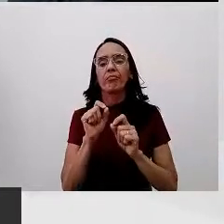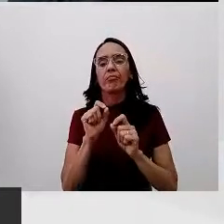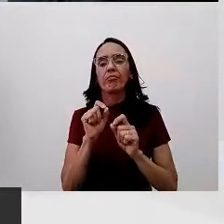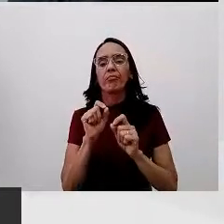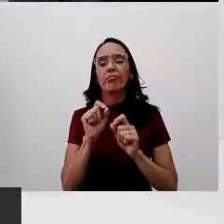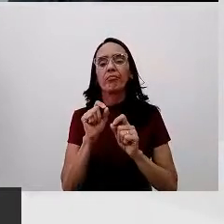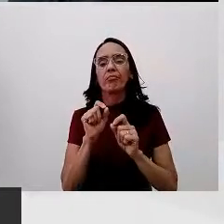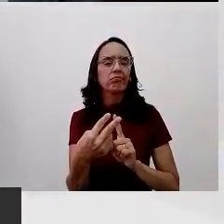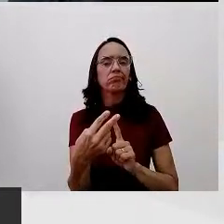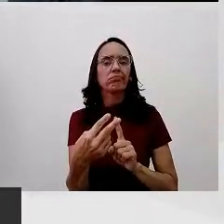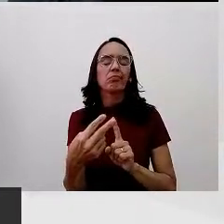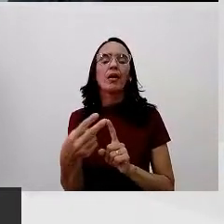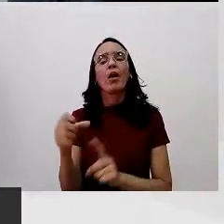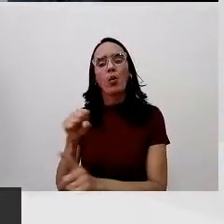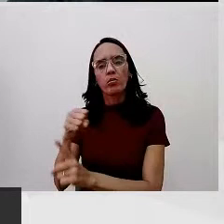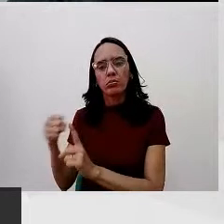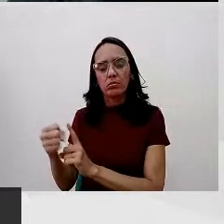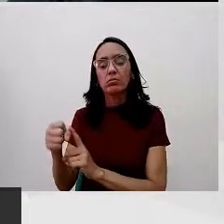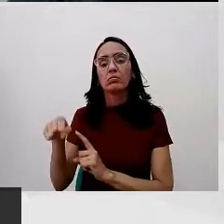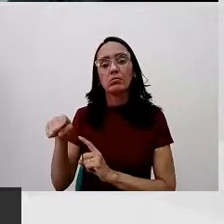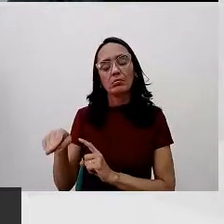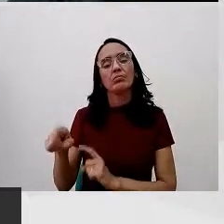né? Certo? Acontecia com